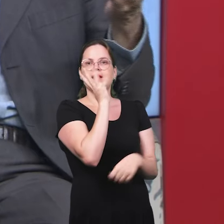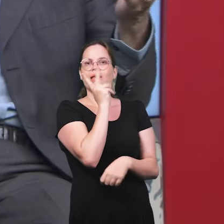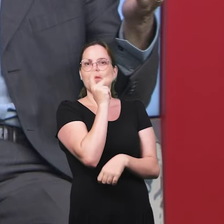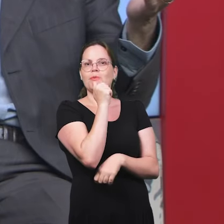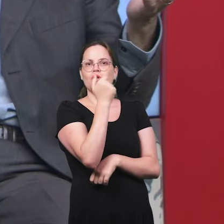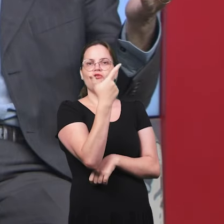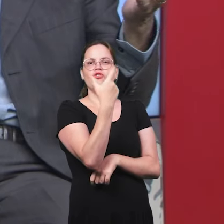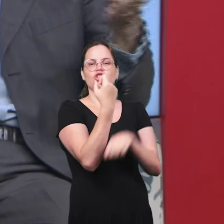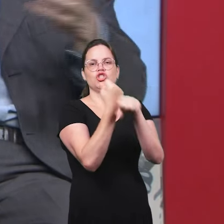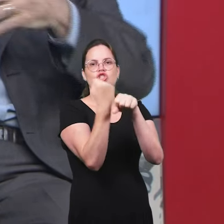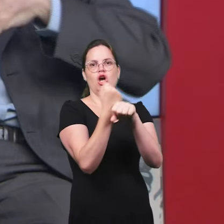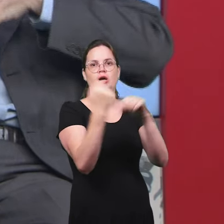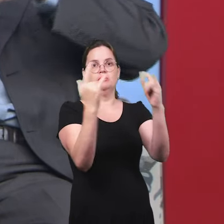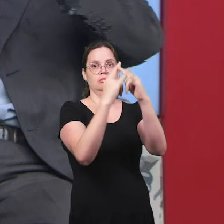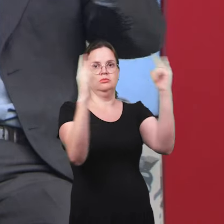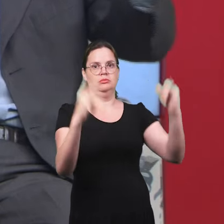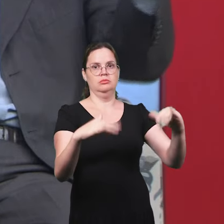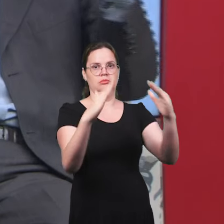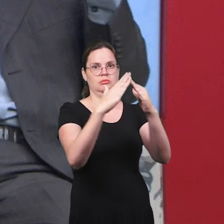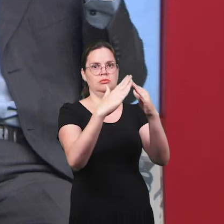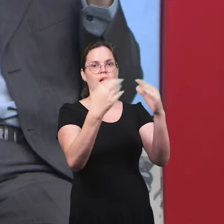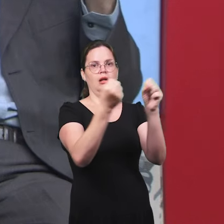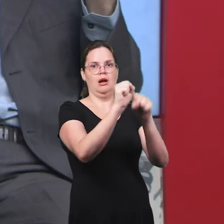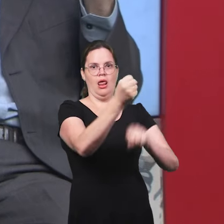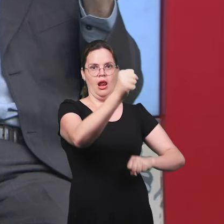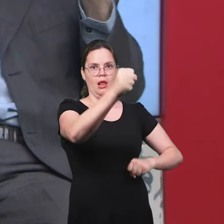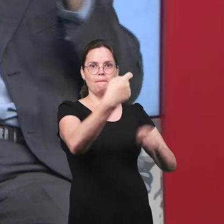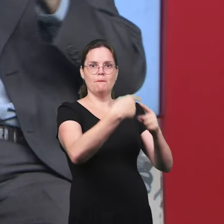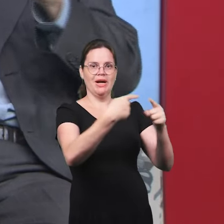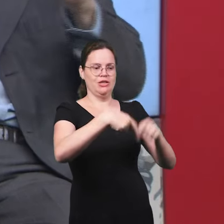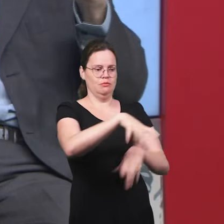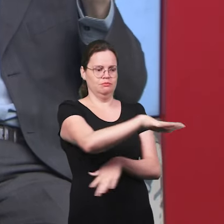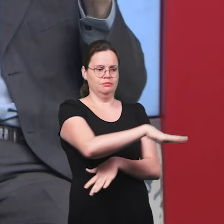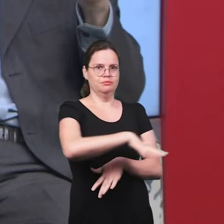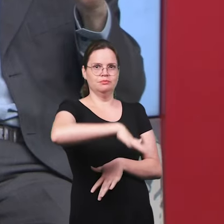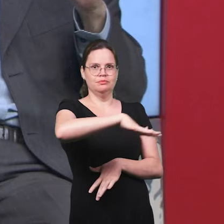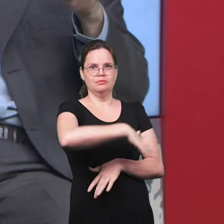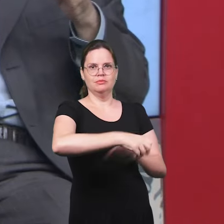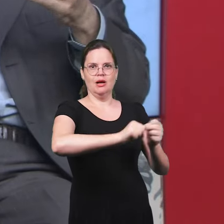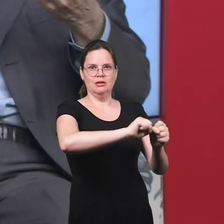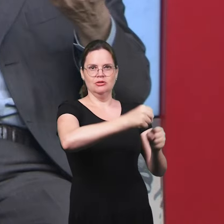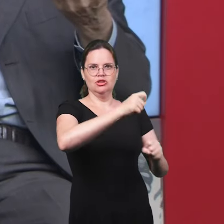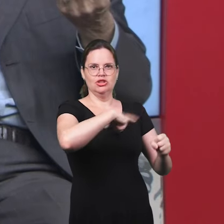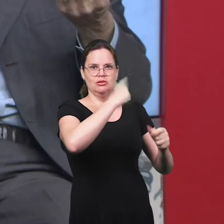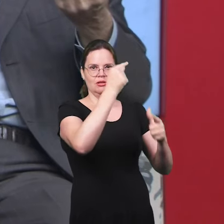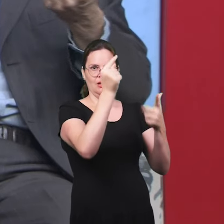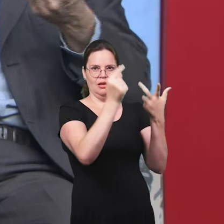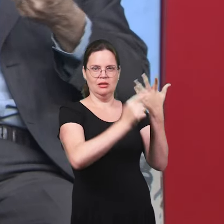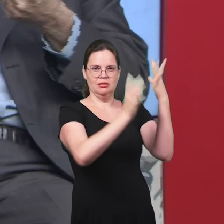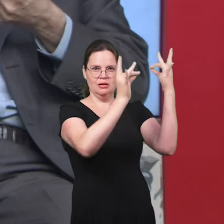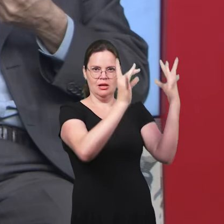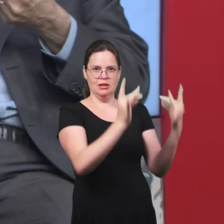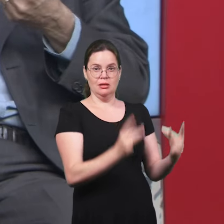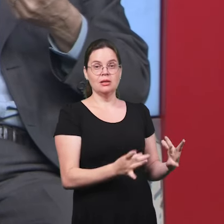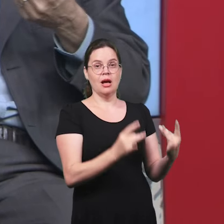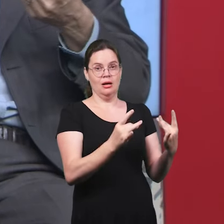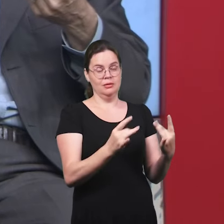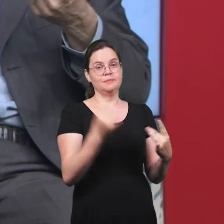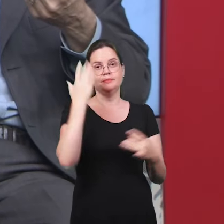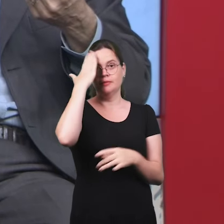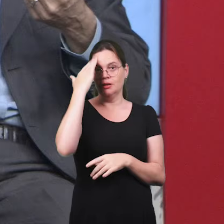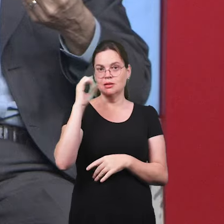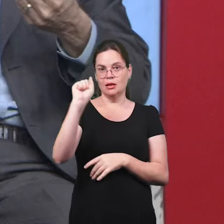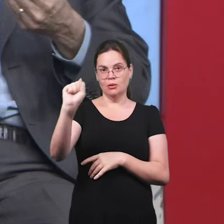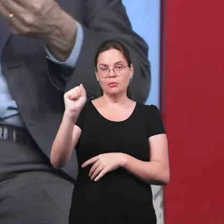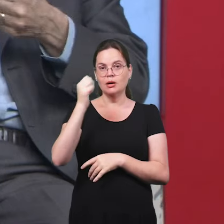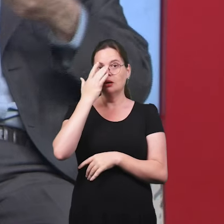templo era grandioso, né? Tinha um pátio grande também, tinha muita coisa. O Salomão,